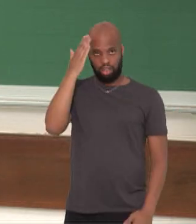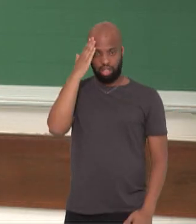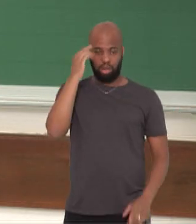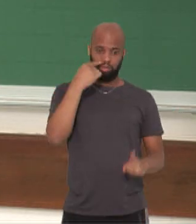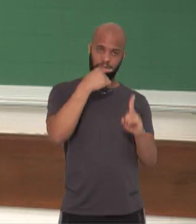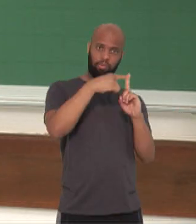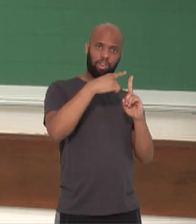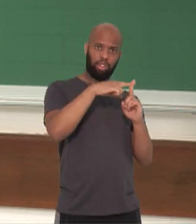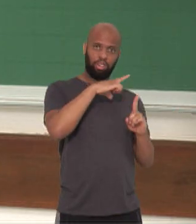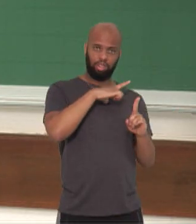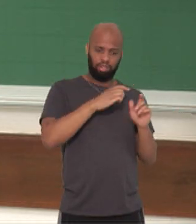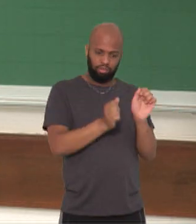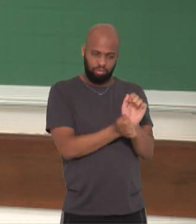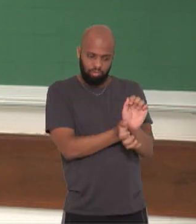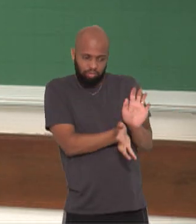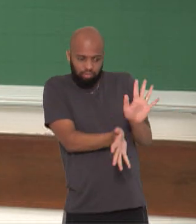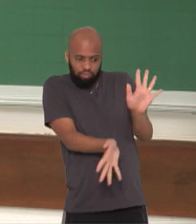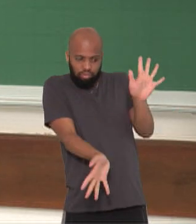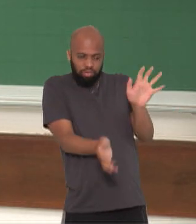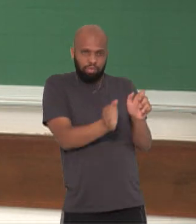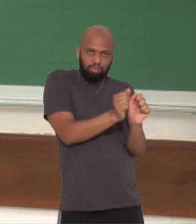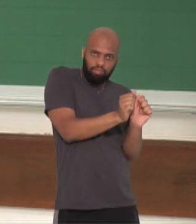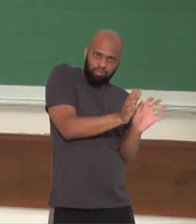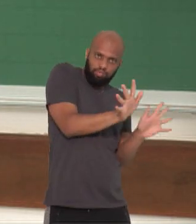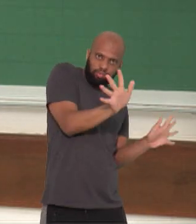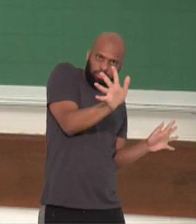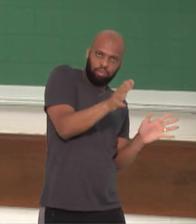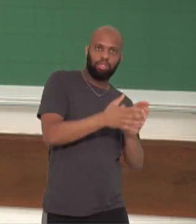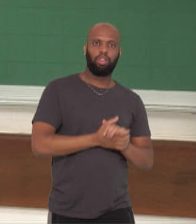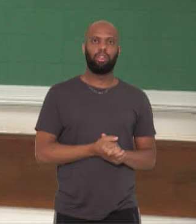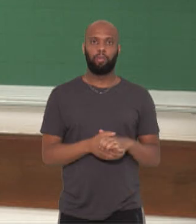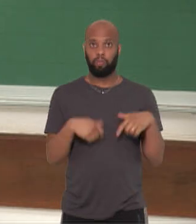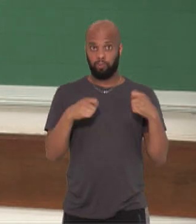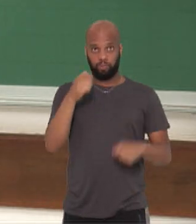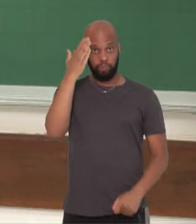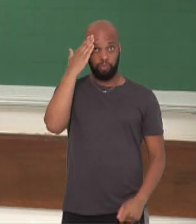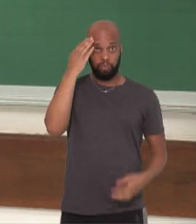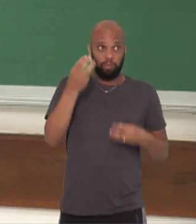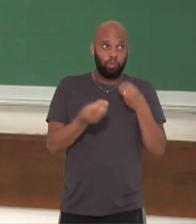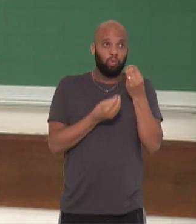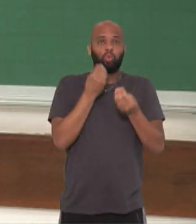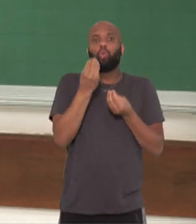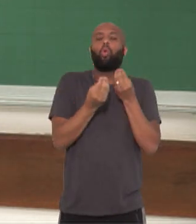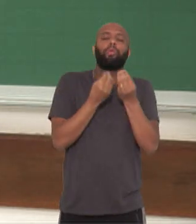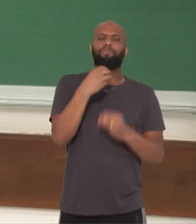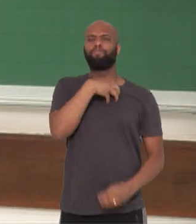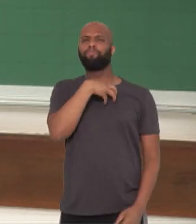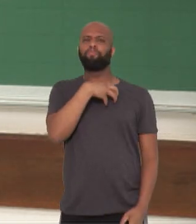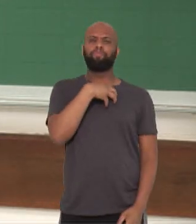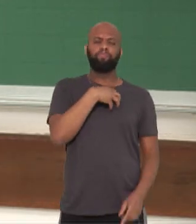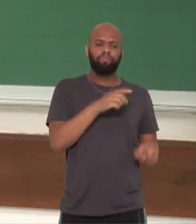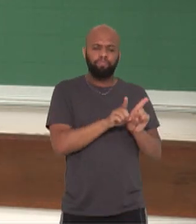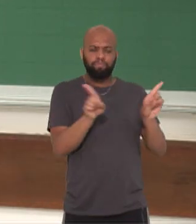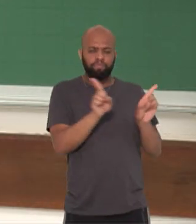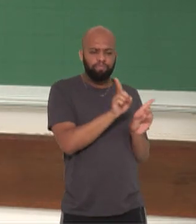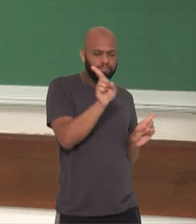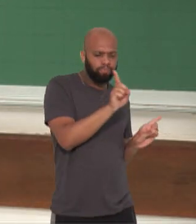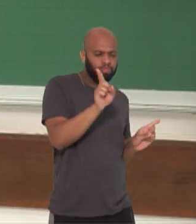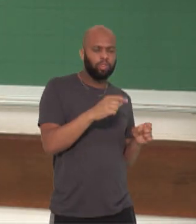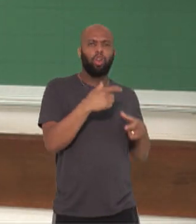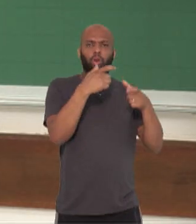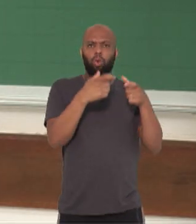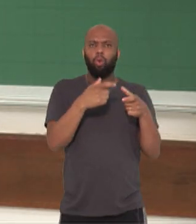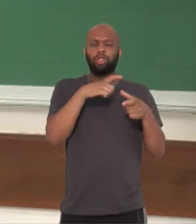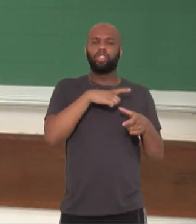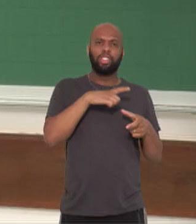positiva, as linhas são do tipo divergente, eu teria que saber como é que está, como que é a conformidade desse desenho, onde que está a